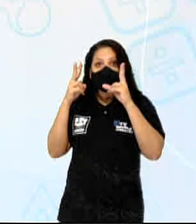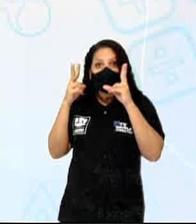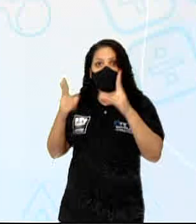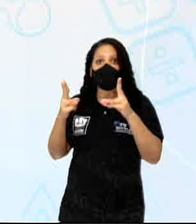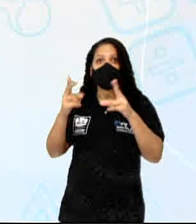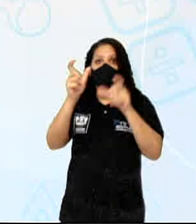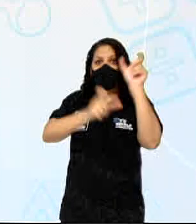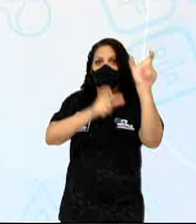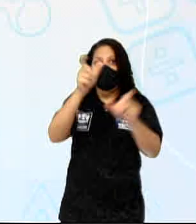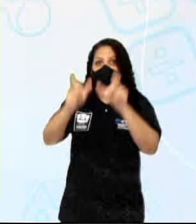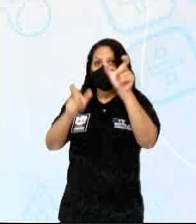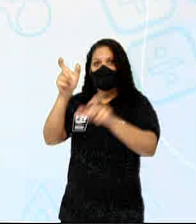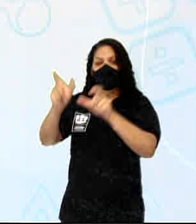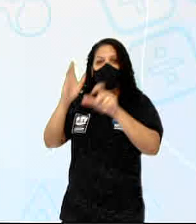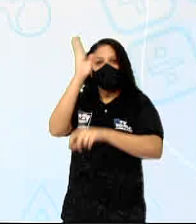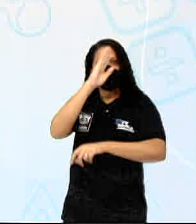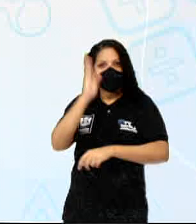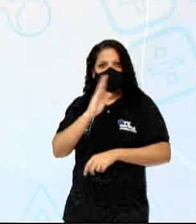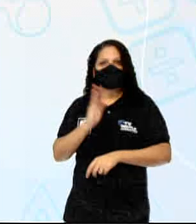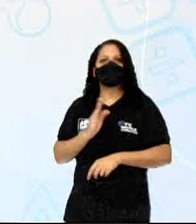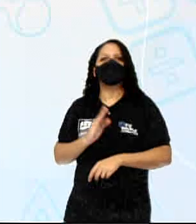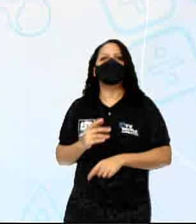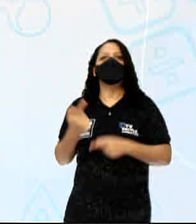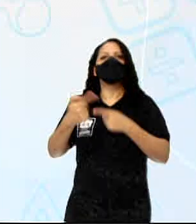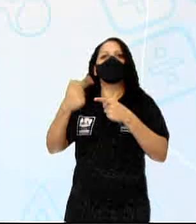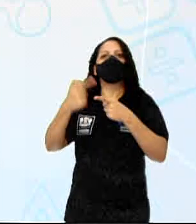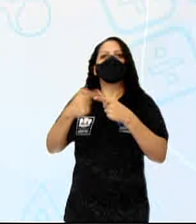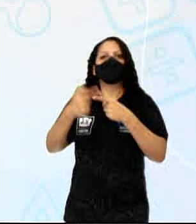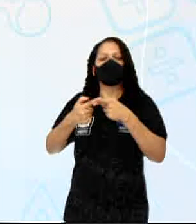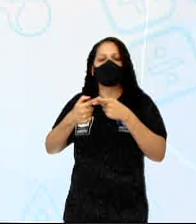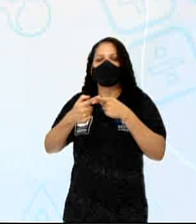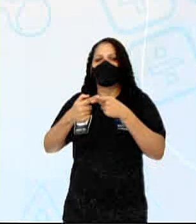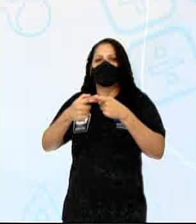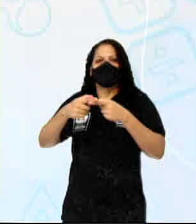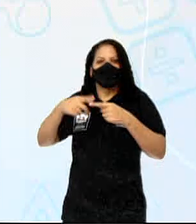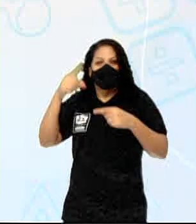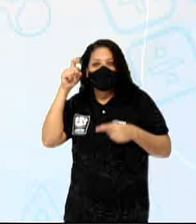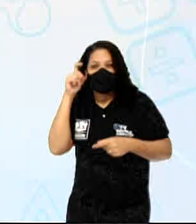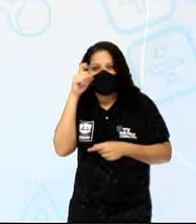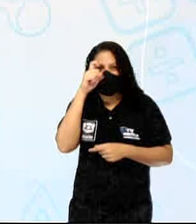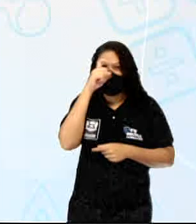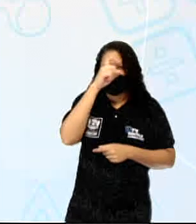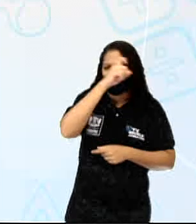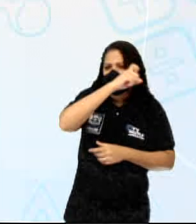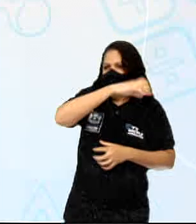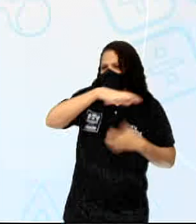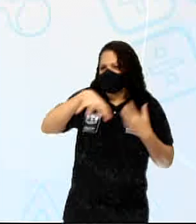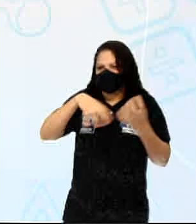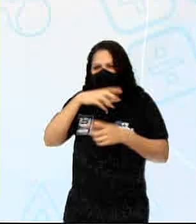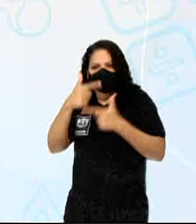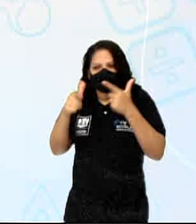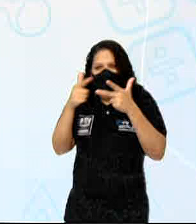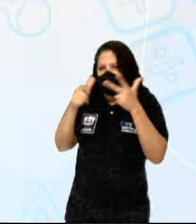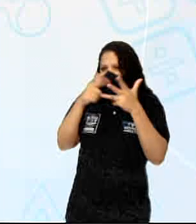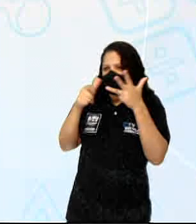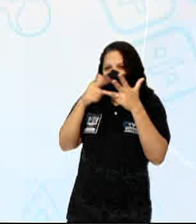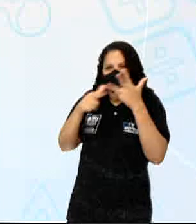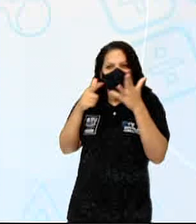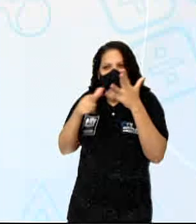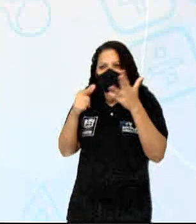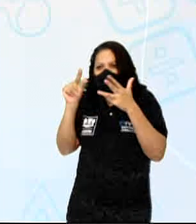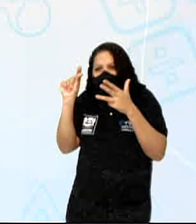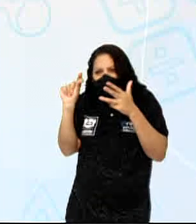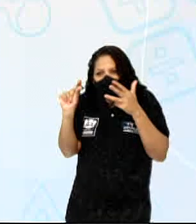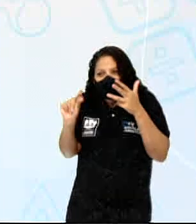a que melhor representa o povo brasileiro, que em meio à adversidade e à dificuldade, basta ter ali um pouquinho de energia, de